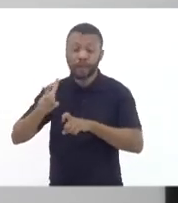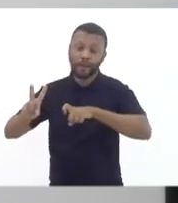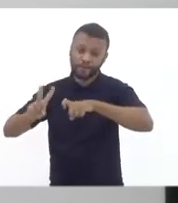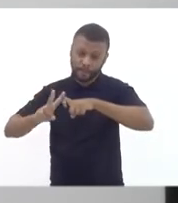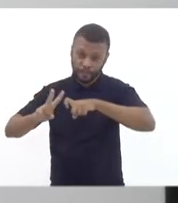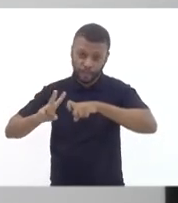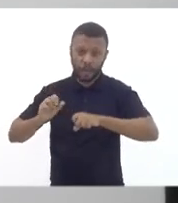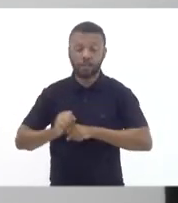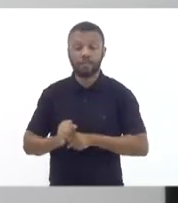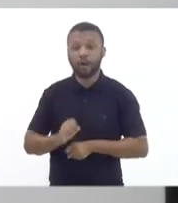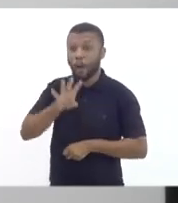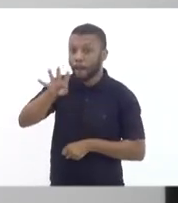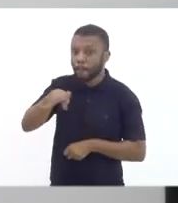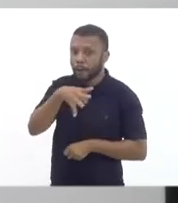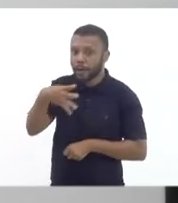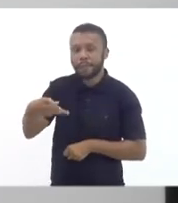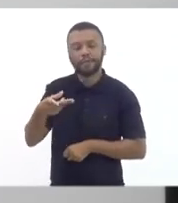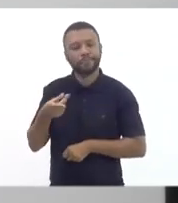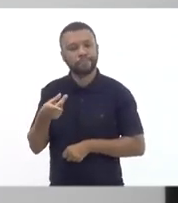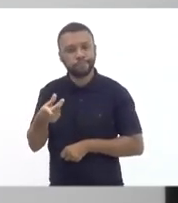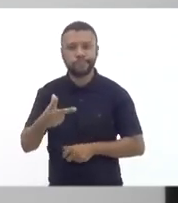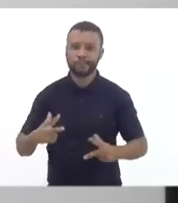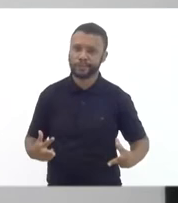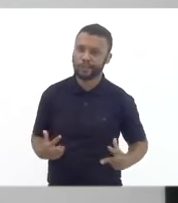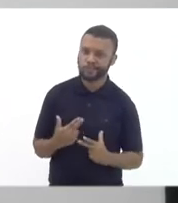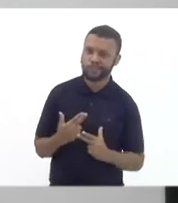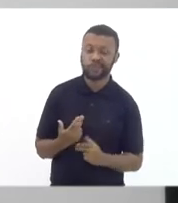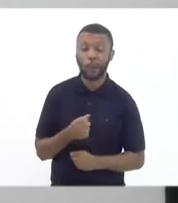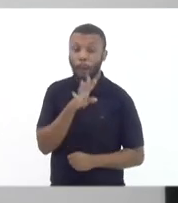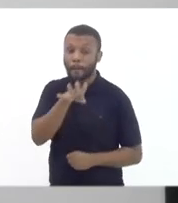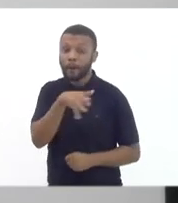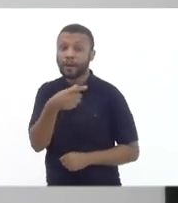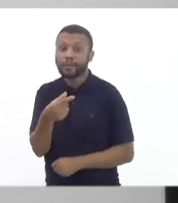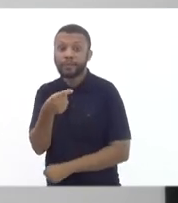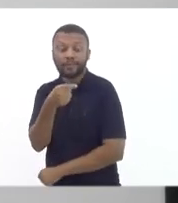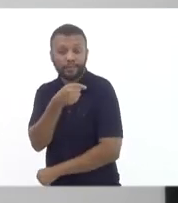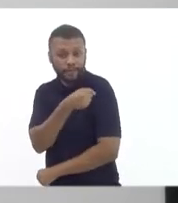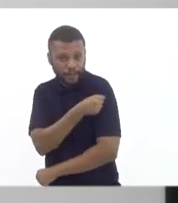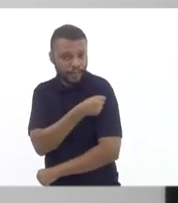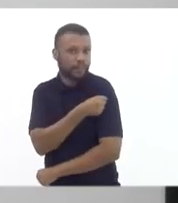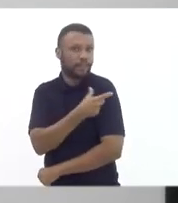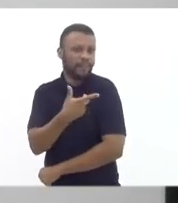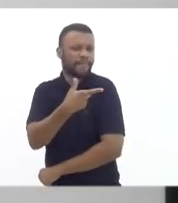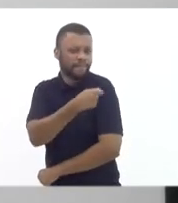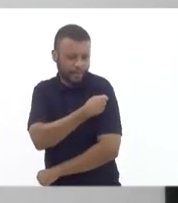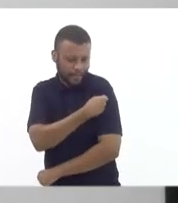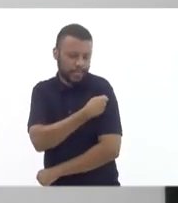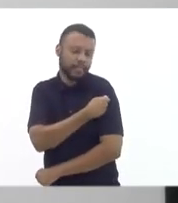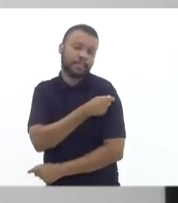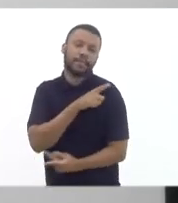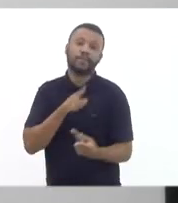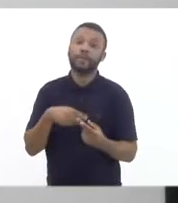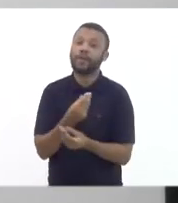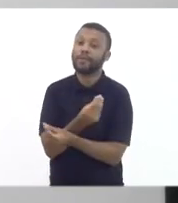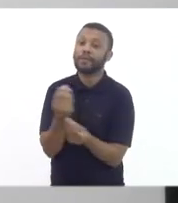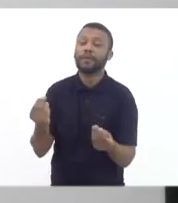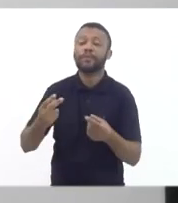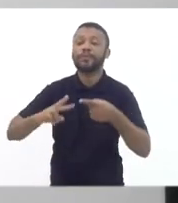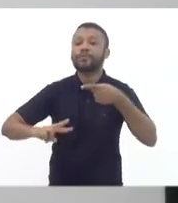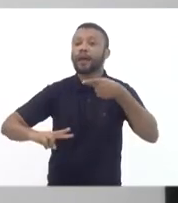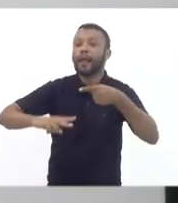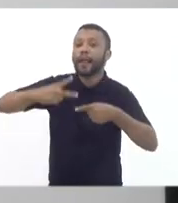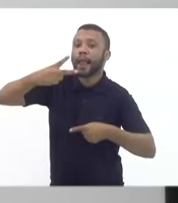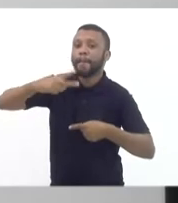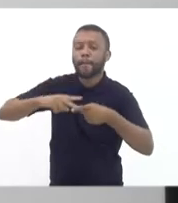programa permanente de castração, um programa de vacinação em geral, oferecimento de laboratórios, de